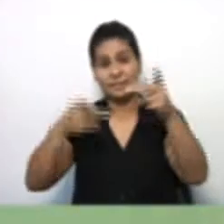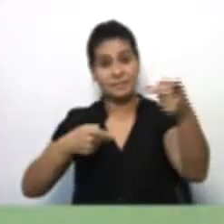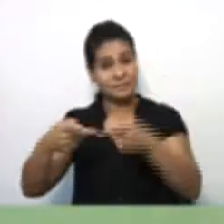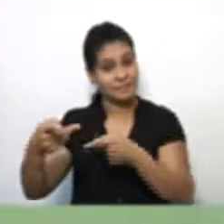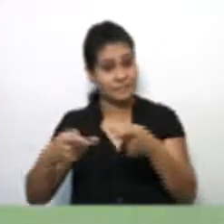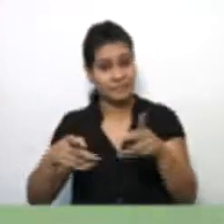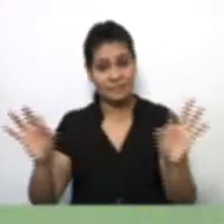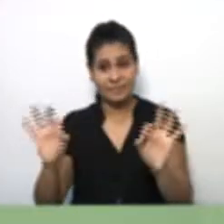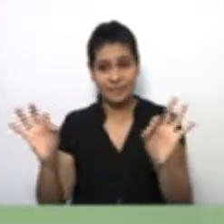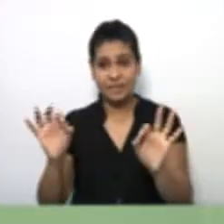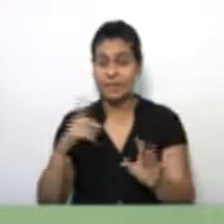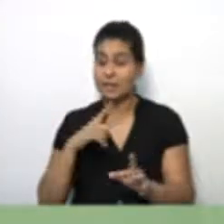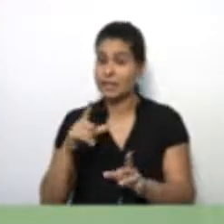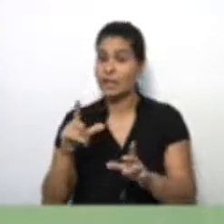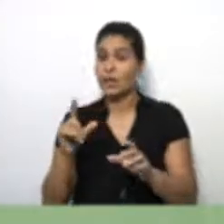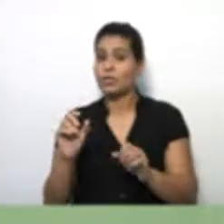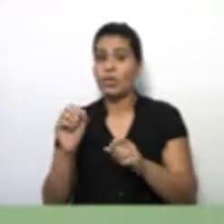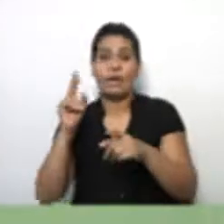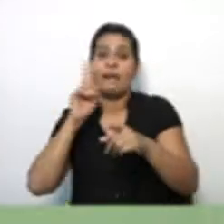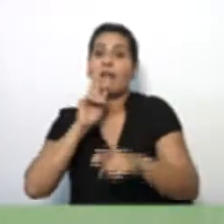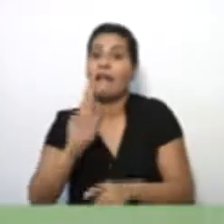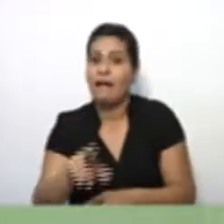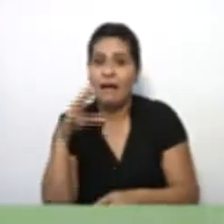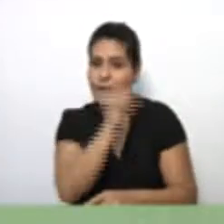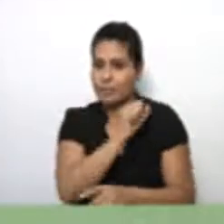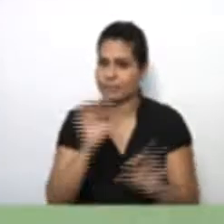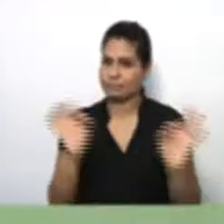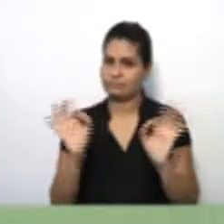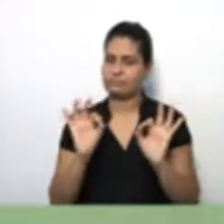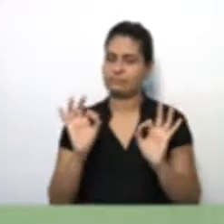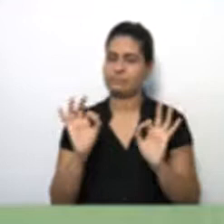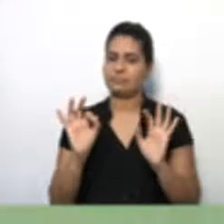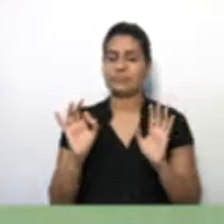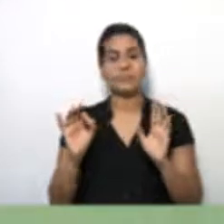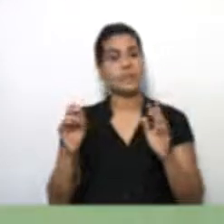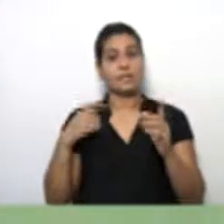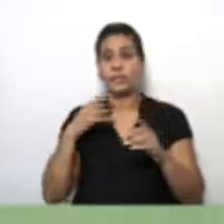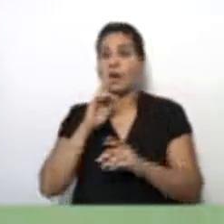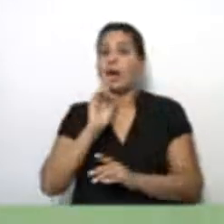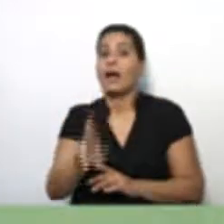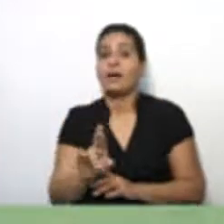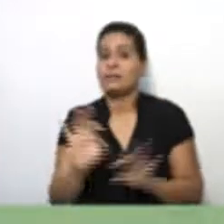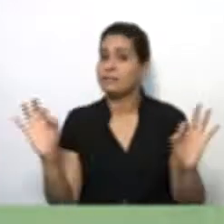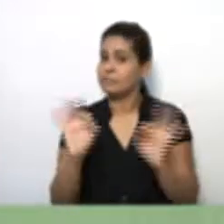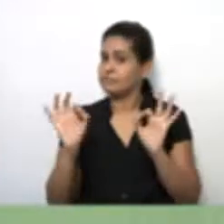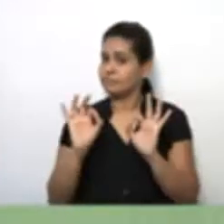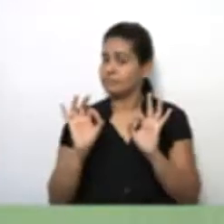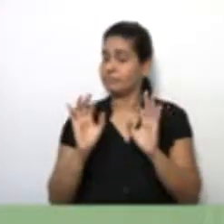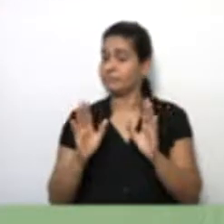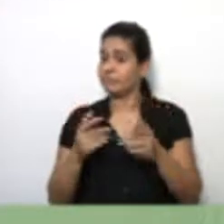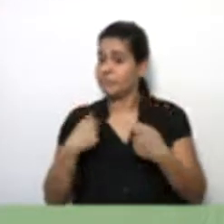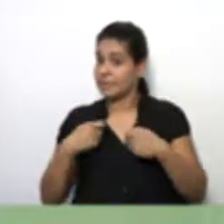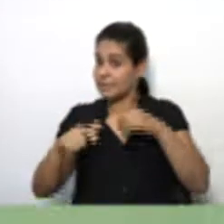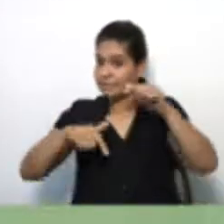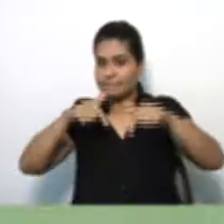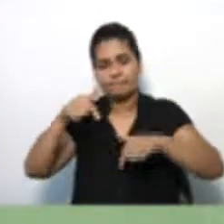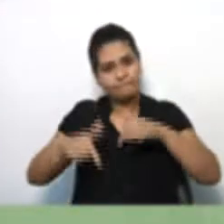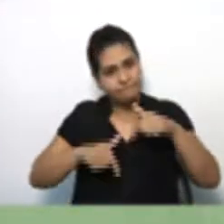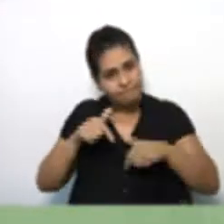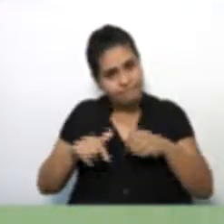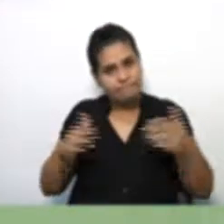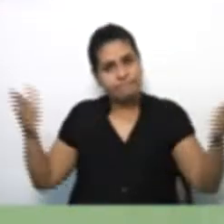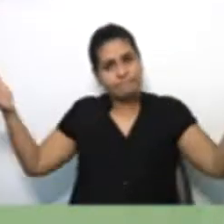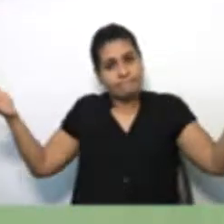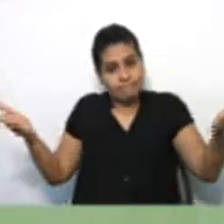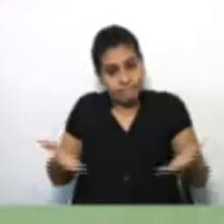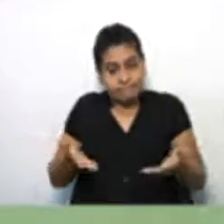vai, lógico, ó, indicar uma solução imediata. Lembre-se disso, tá? Ele não indica uma solução imediata. Você está trabalhando hoje,